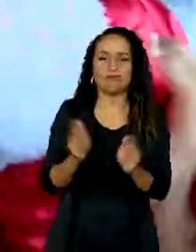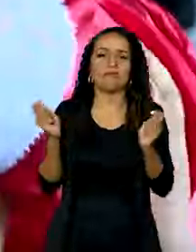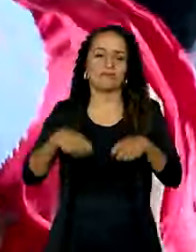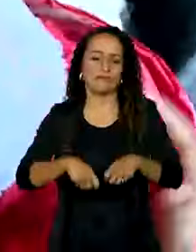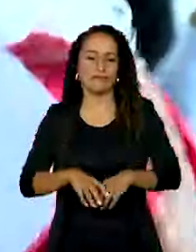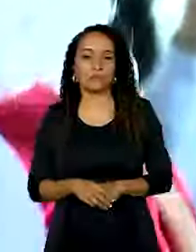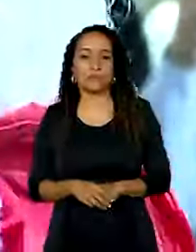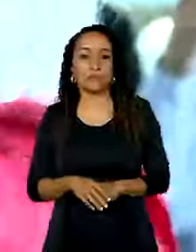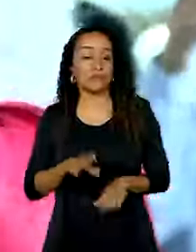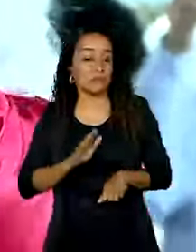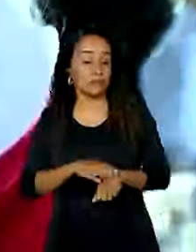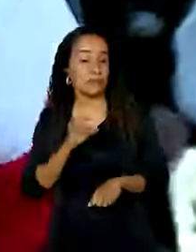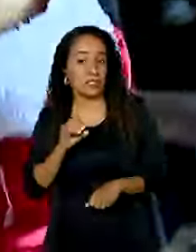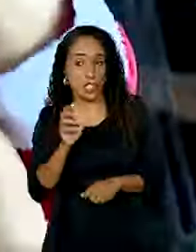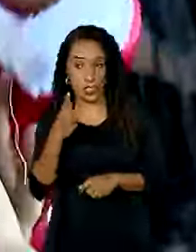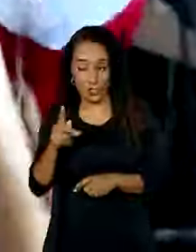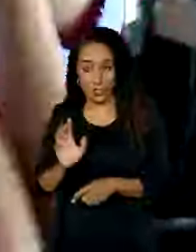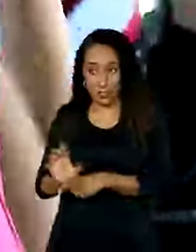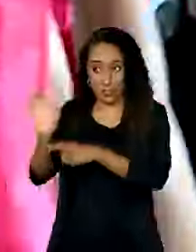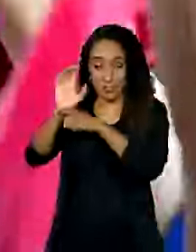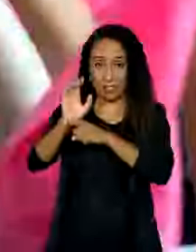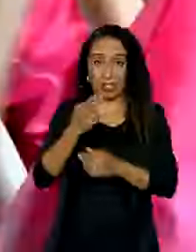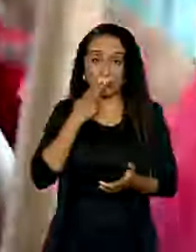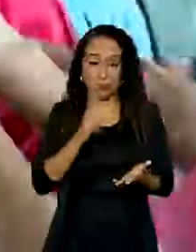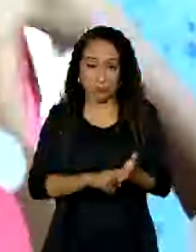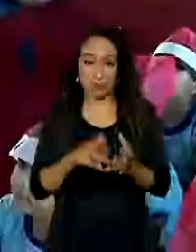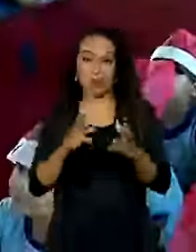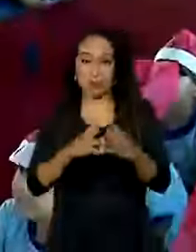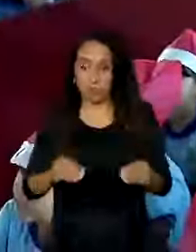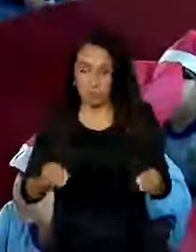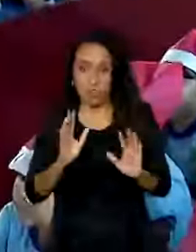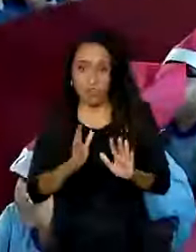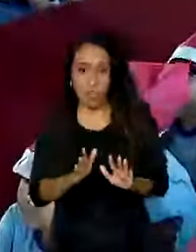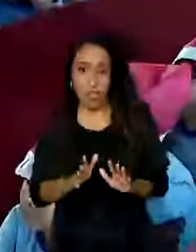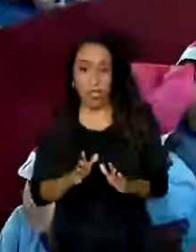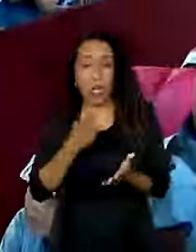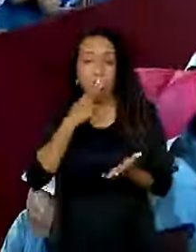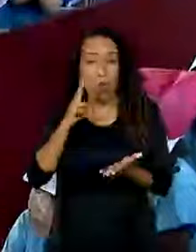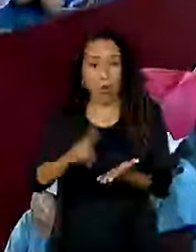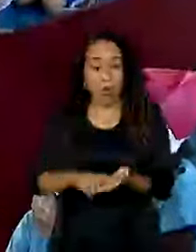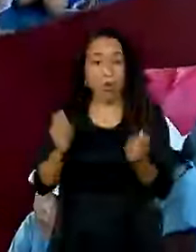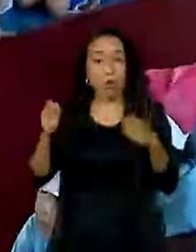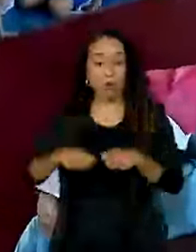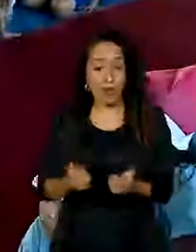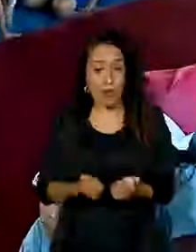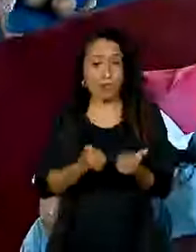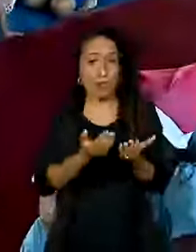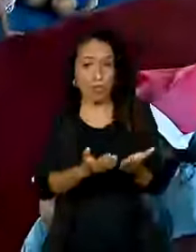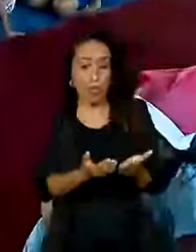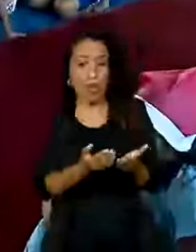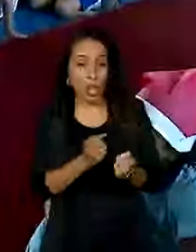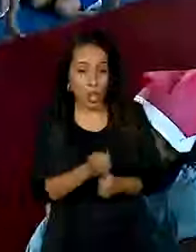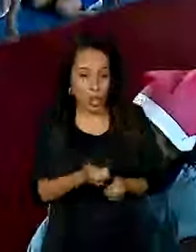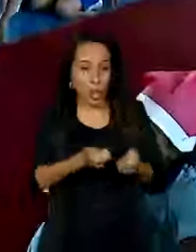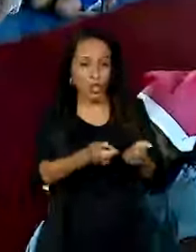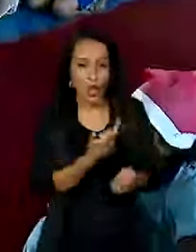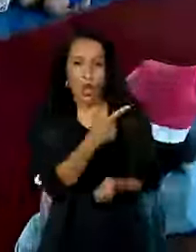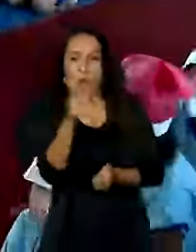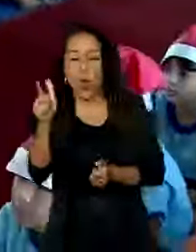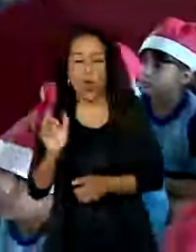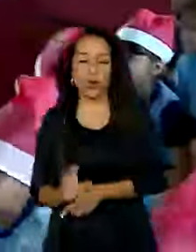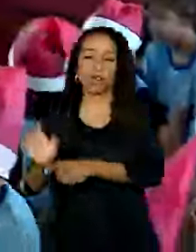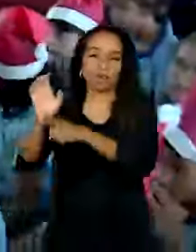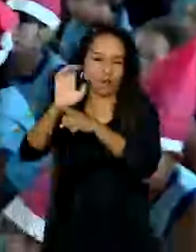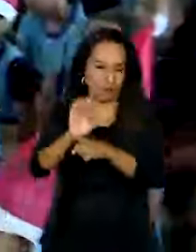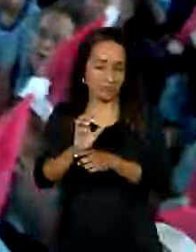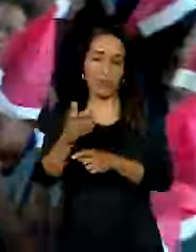E mesmo que no seu estado as cartinhas já tenham sido adotadas, os Correios podem entregar a doação para crianças de outras regiões